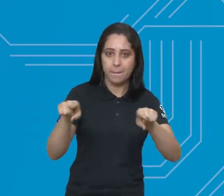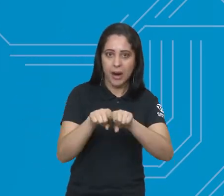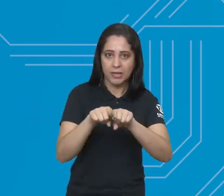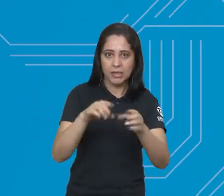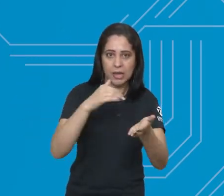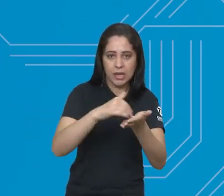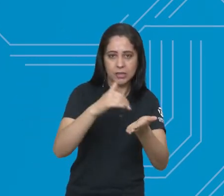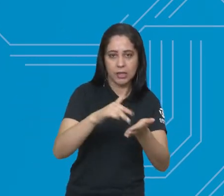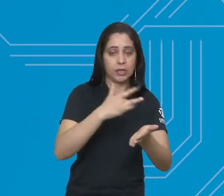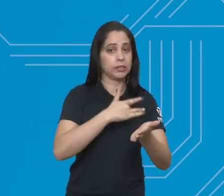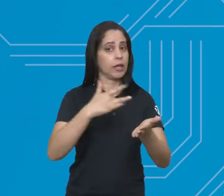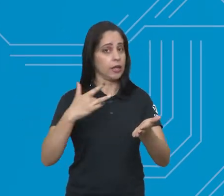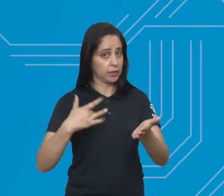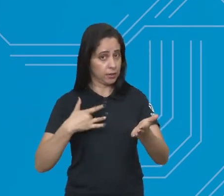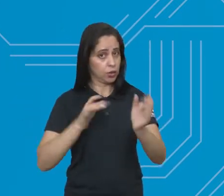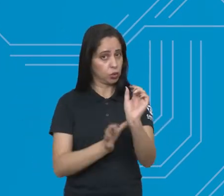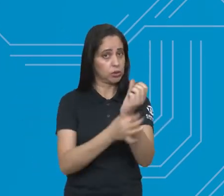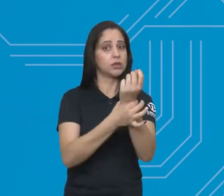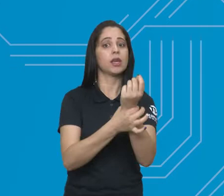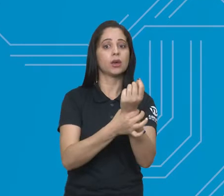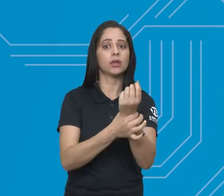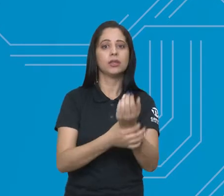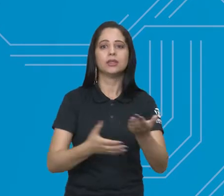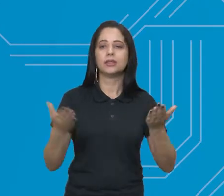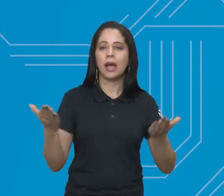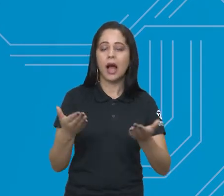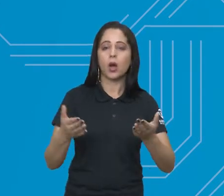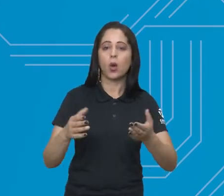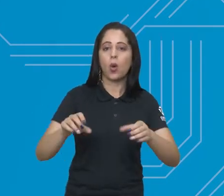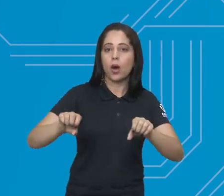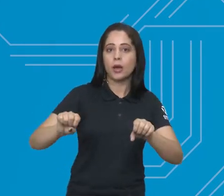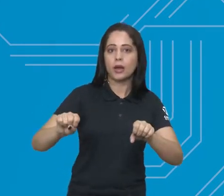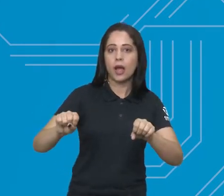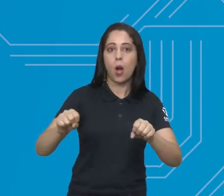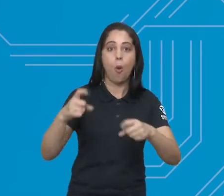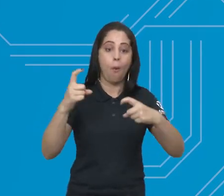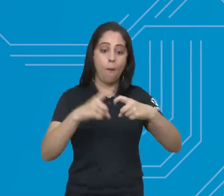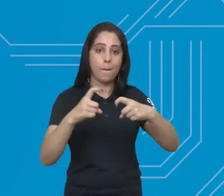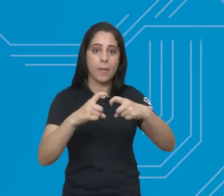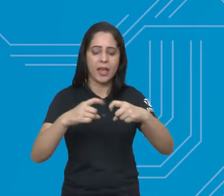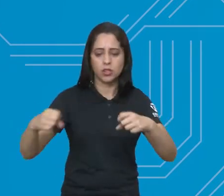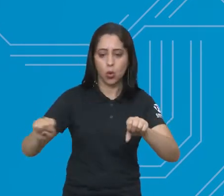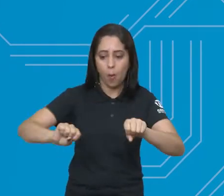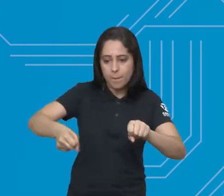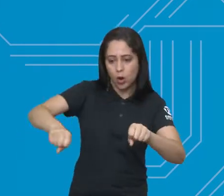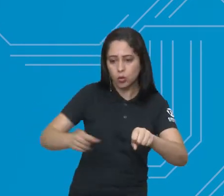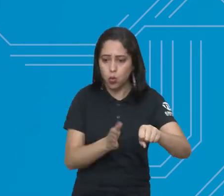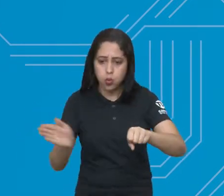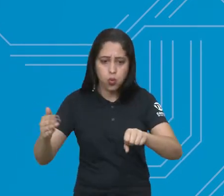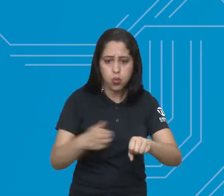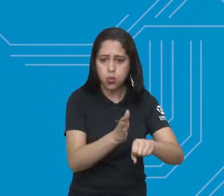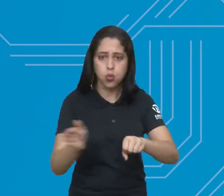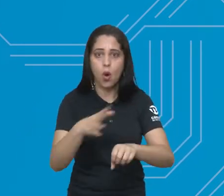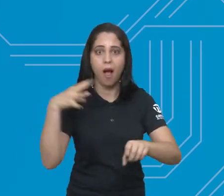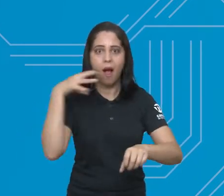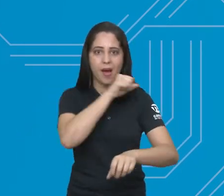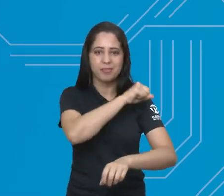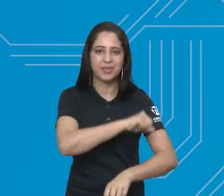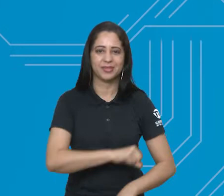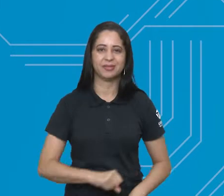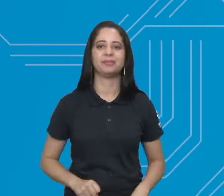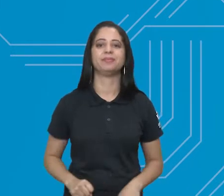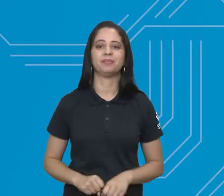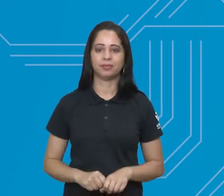em parceria com as Secretarias de Saúde e Proteção ao Cidadão, vai fazer com que os socorristas cheguem mais rápido